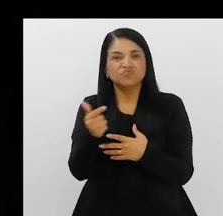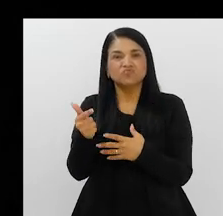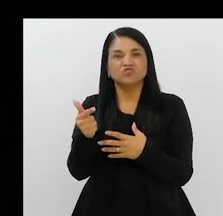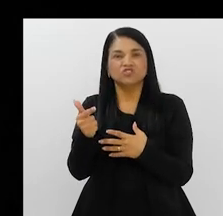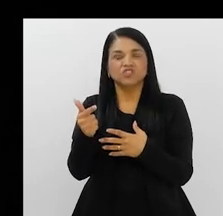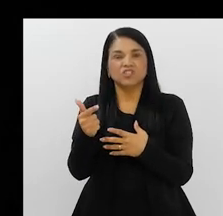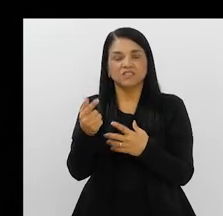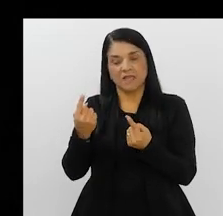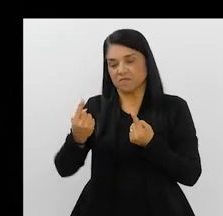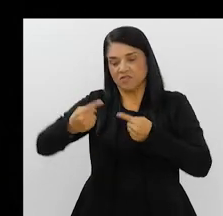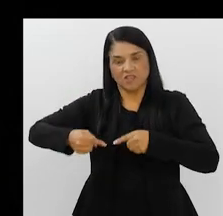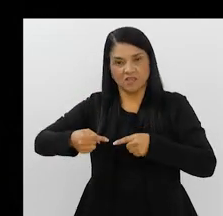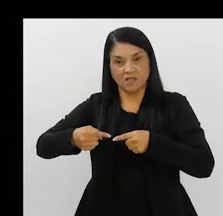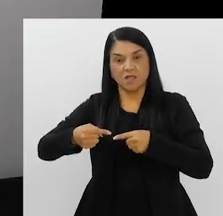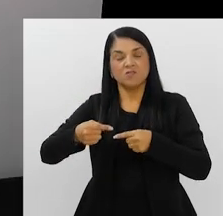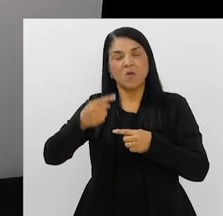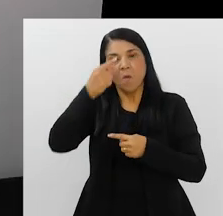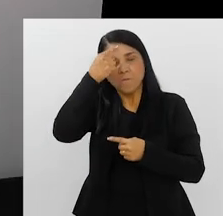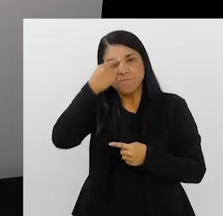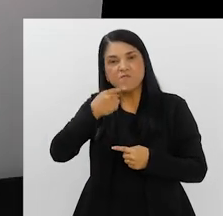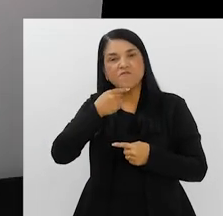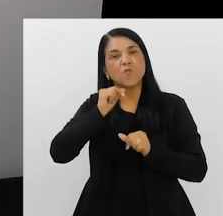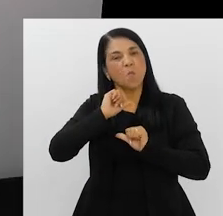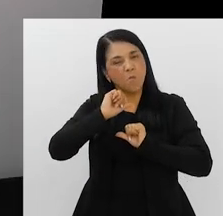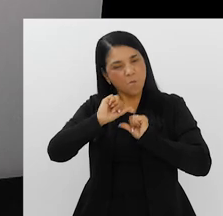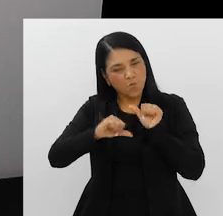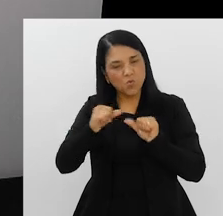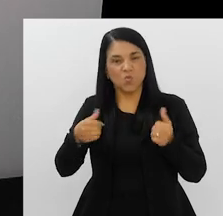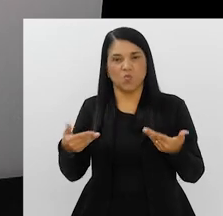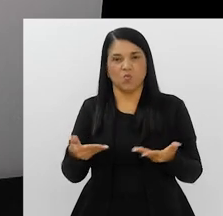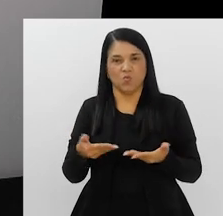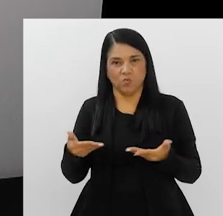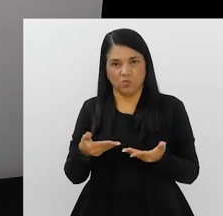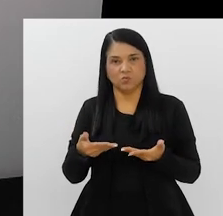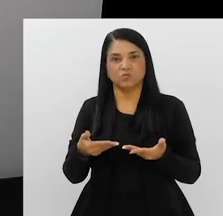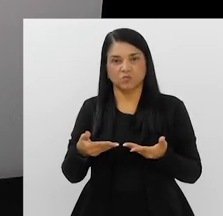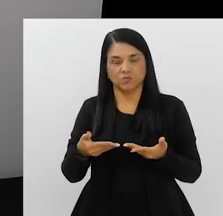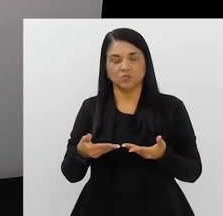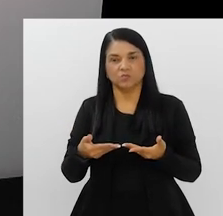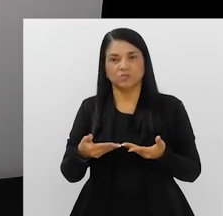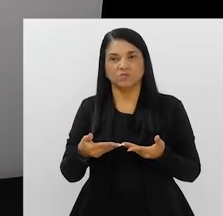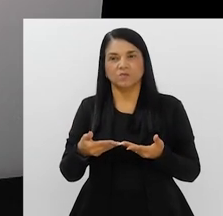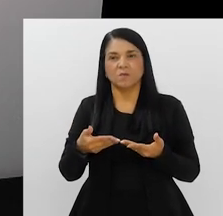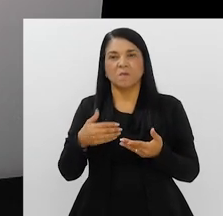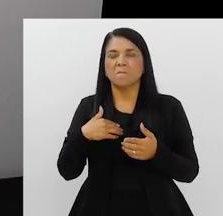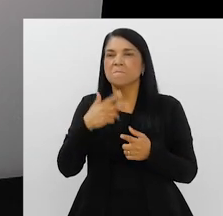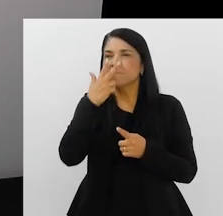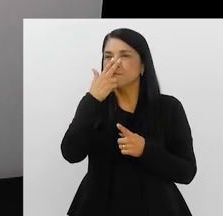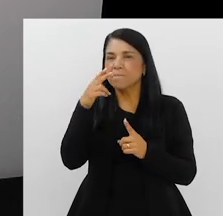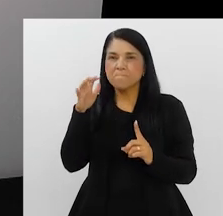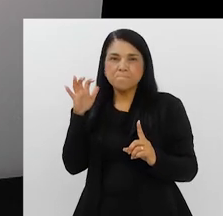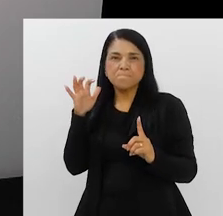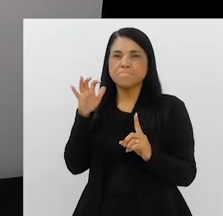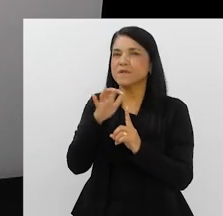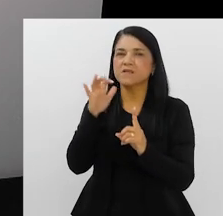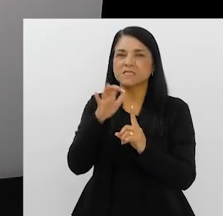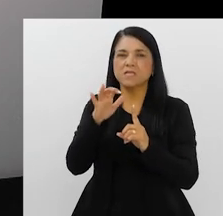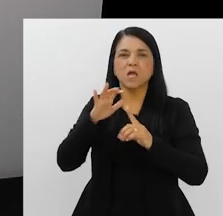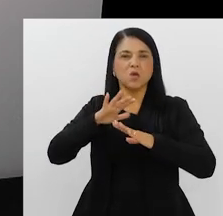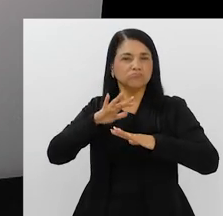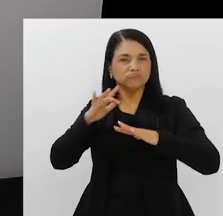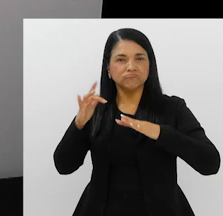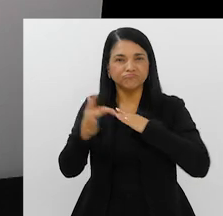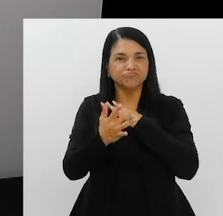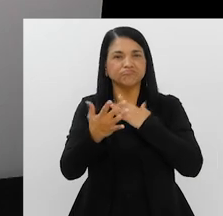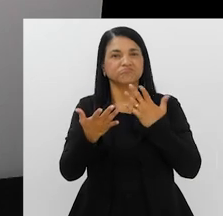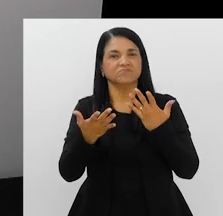esse... Eu acho que o perfil mudou mesmo, mudou. Né? É o que cria esse clima. Eu acho que talvez pela... A pressão também, eu acho, de ter que fazer. Eu